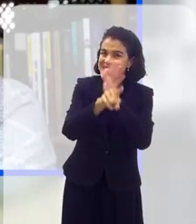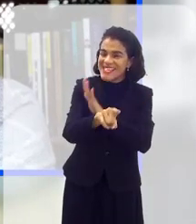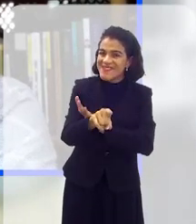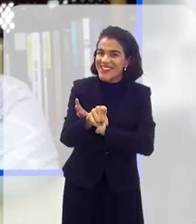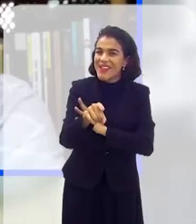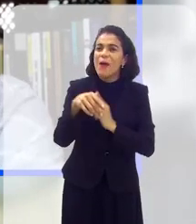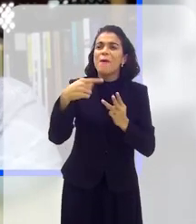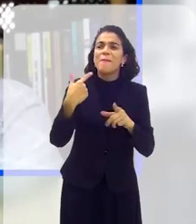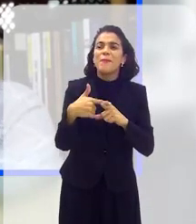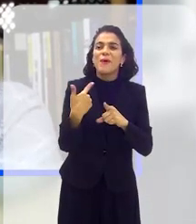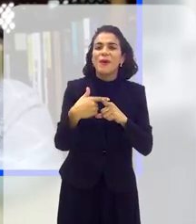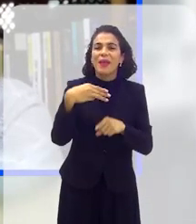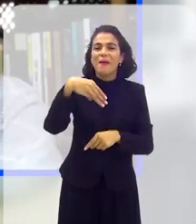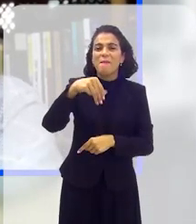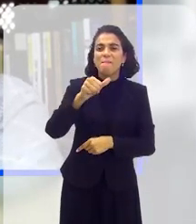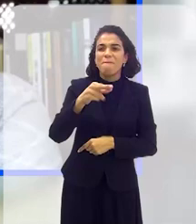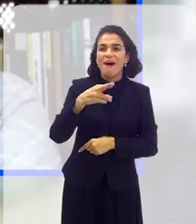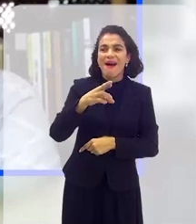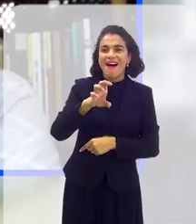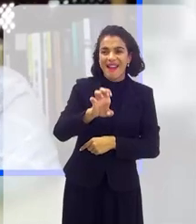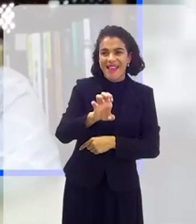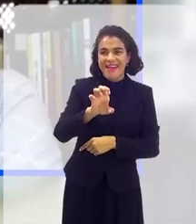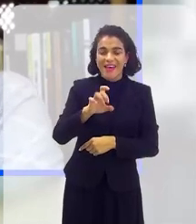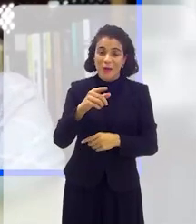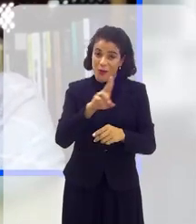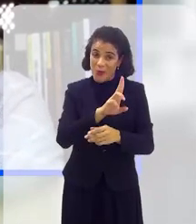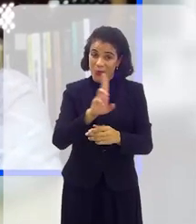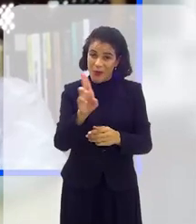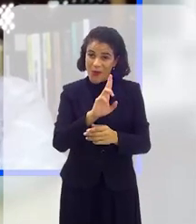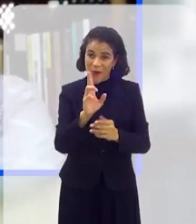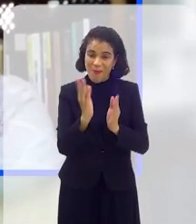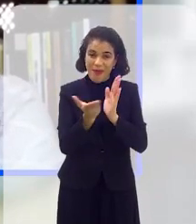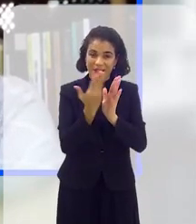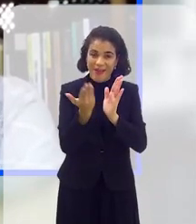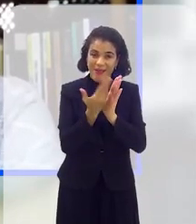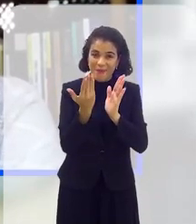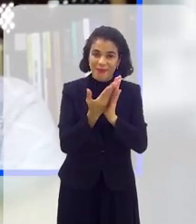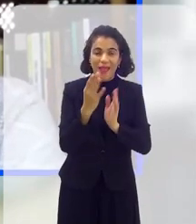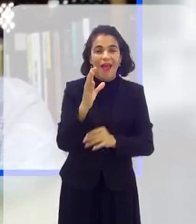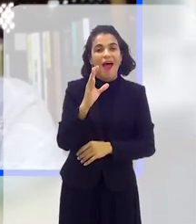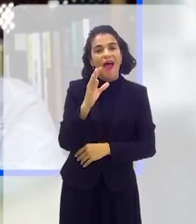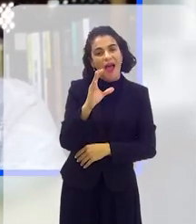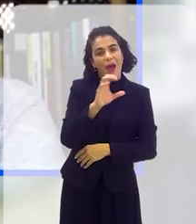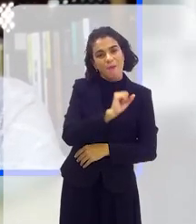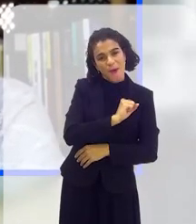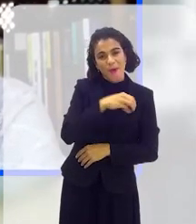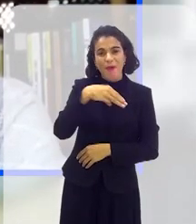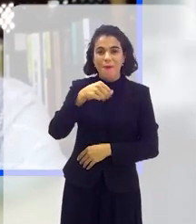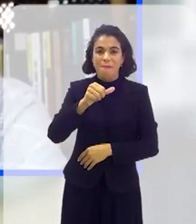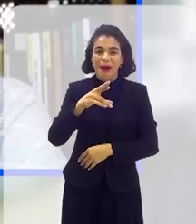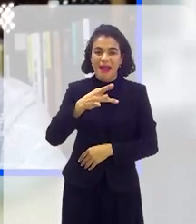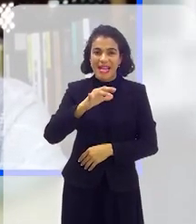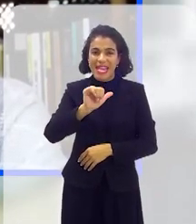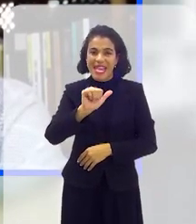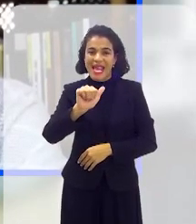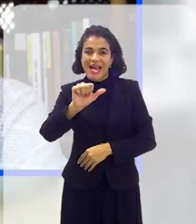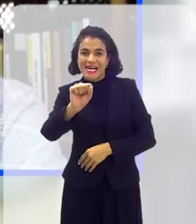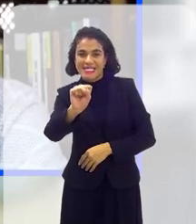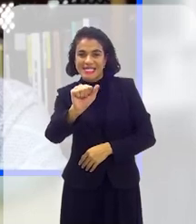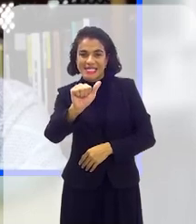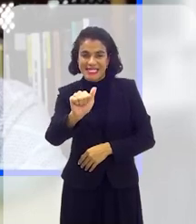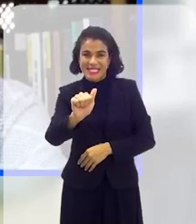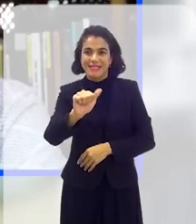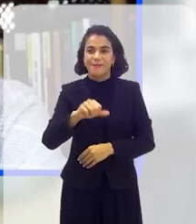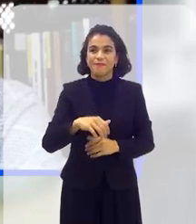essa pergunta, Chico, porque o nome do livro exatamente fica óbvio, assim, o Amores e Marias, né? Mas o que, que seriam